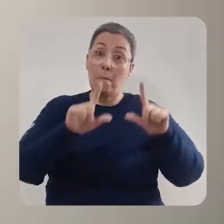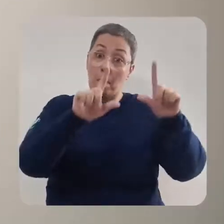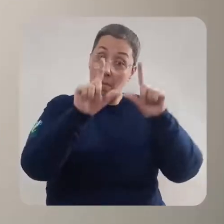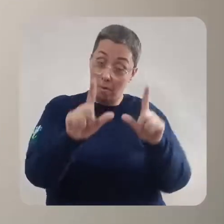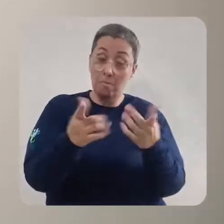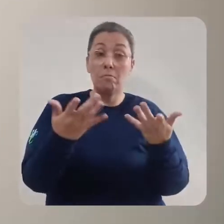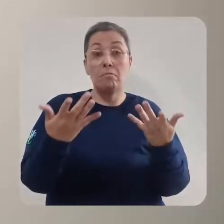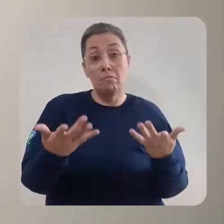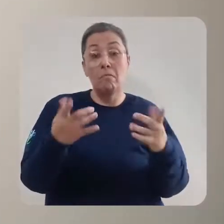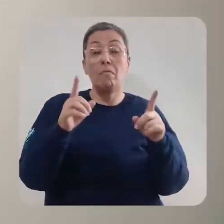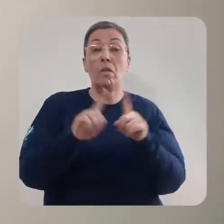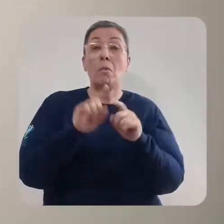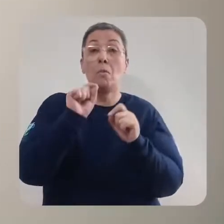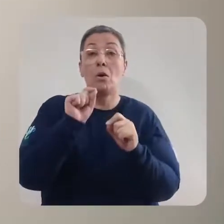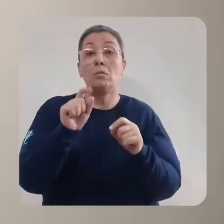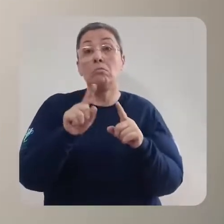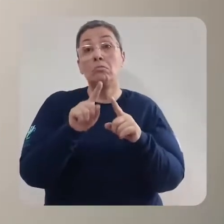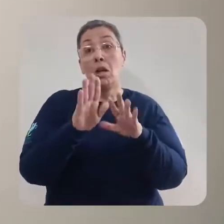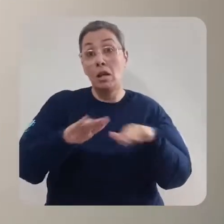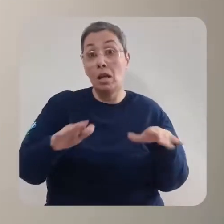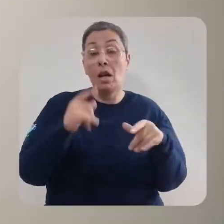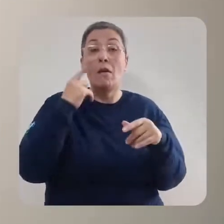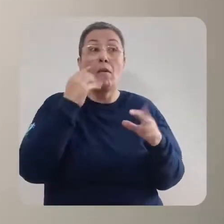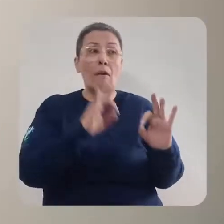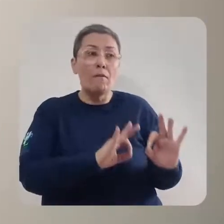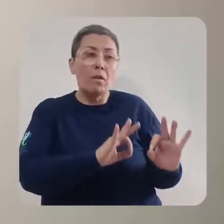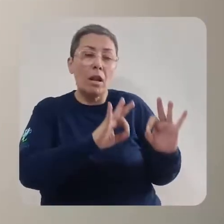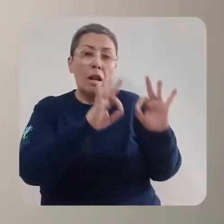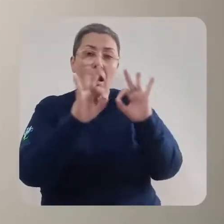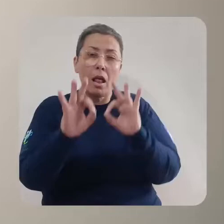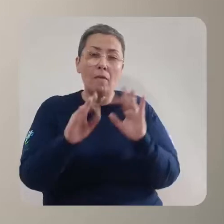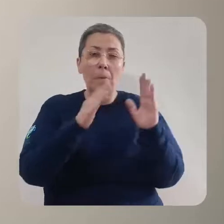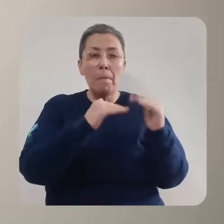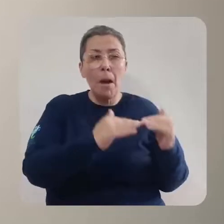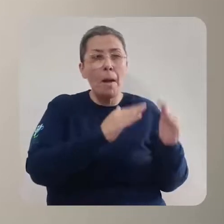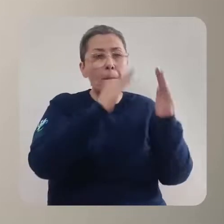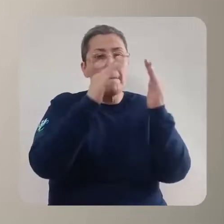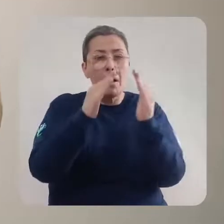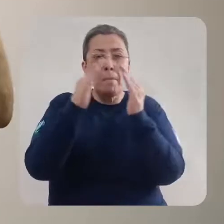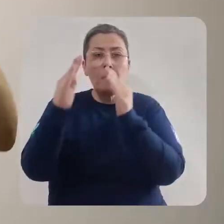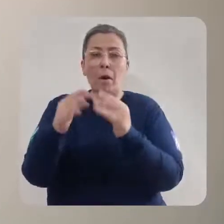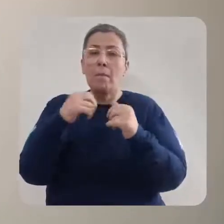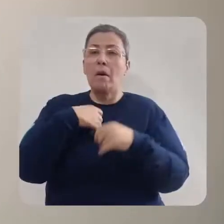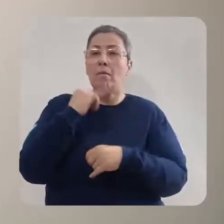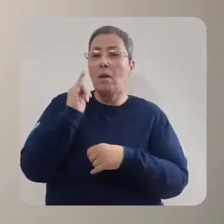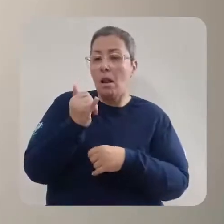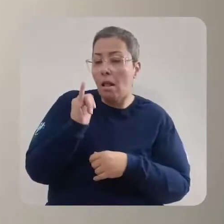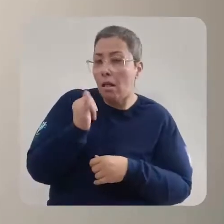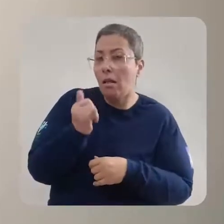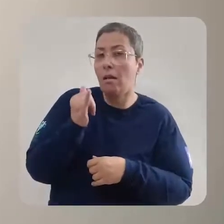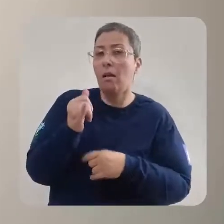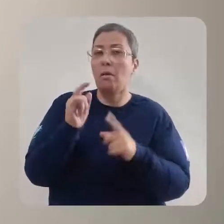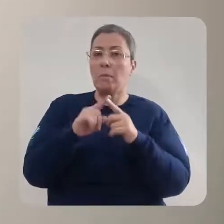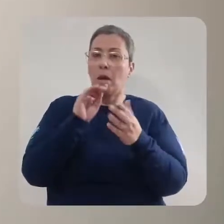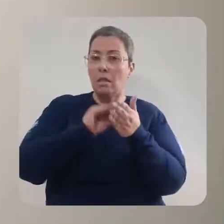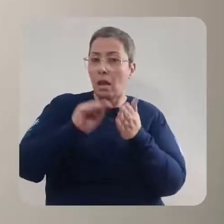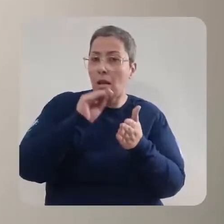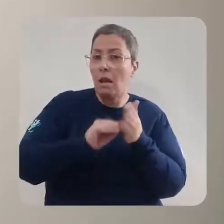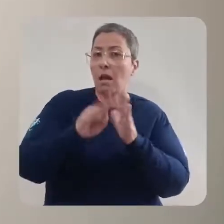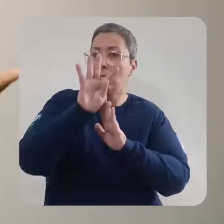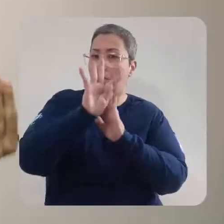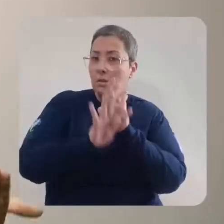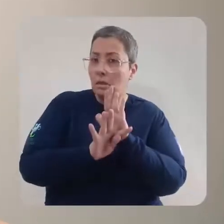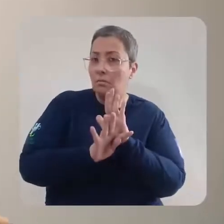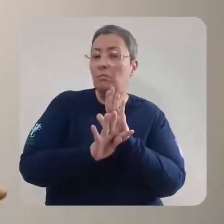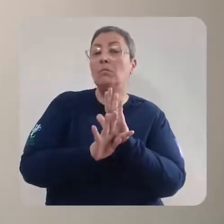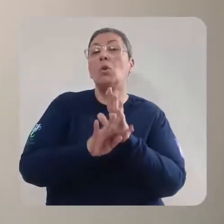que a gente vai colocar para que a criança veja todo aquele processo. A gente pode falar sobre, escrever